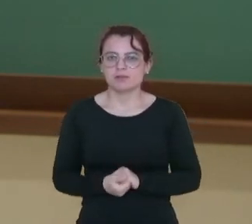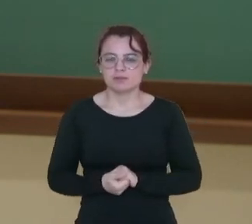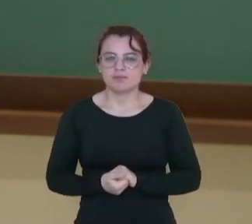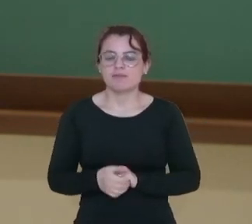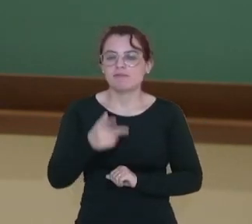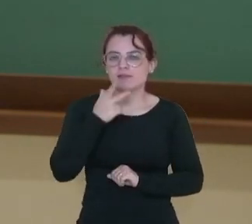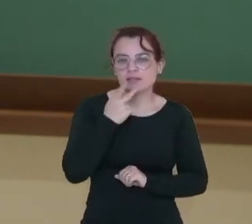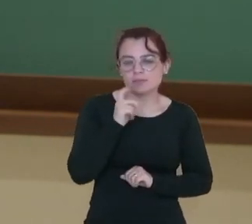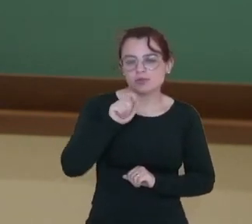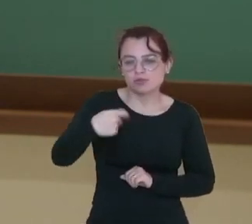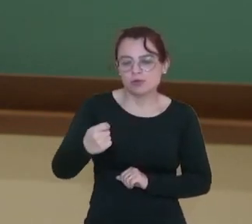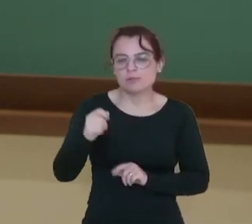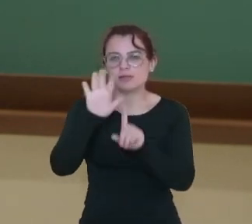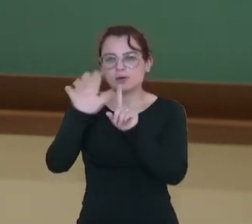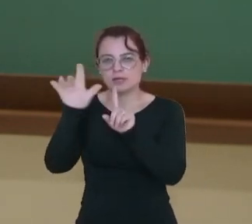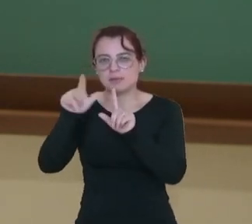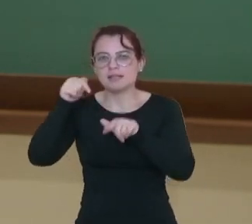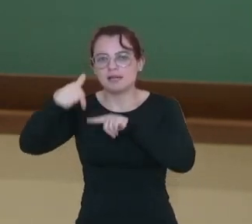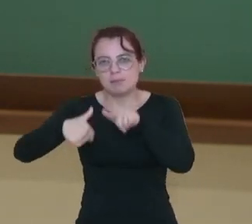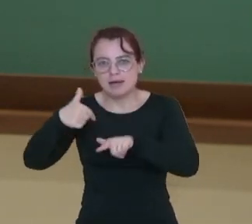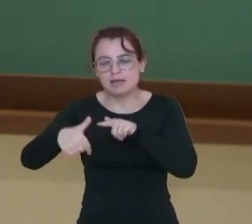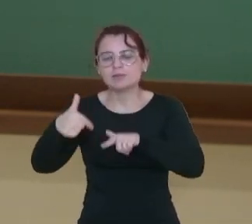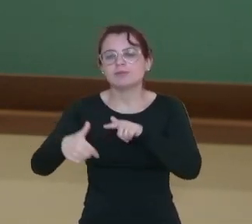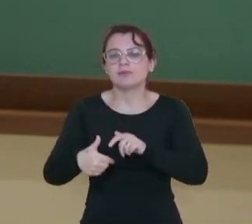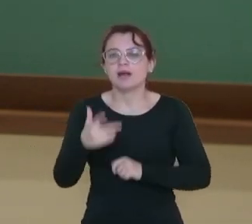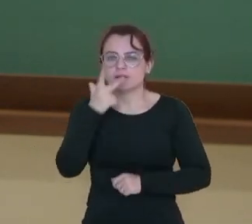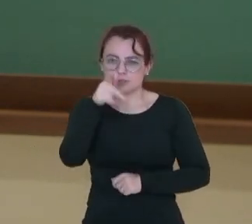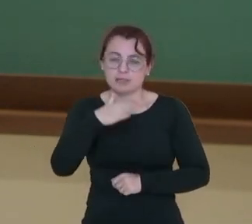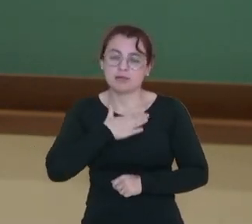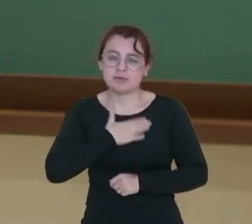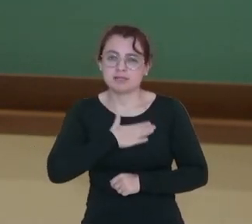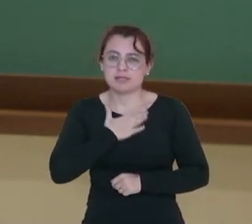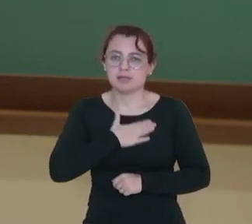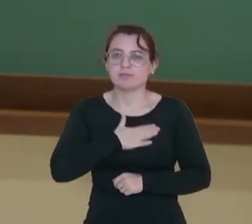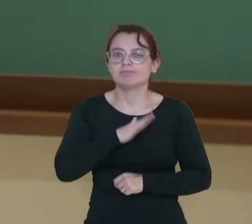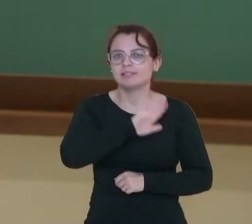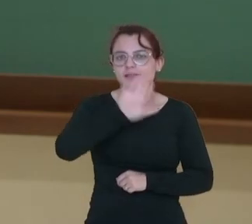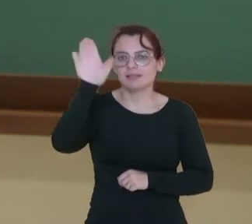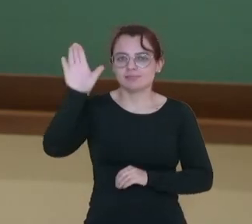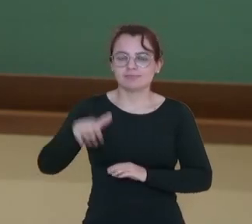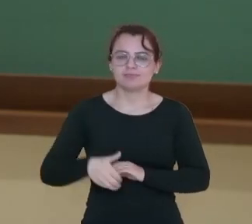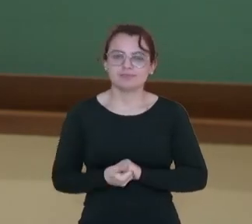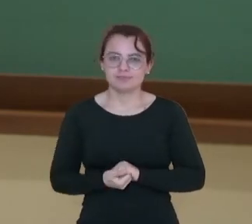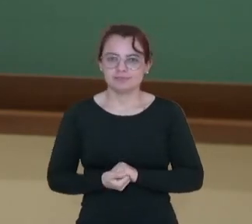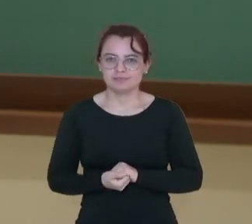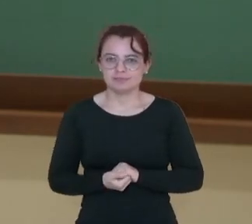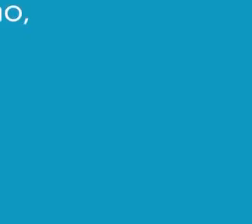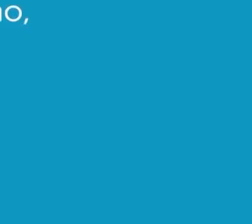Falamos do teorema do trabalho com a energia cinética. Eu espero que vocês tenham gostado e até breve.